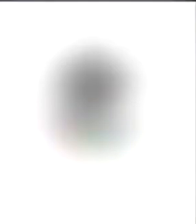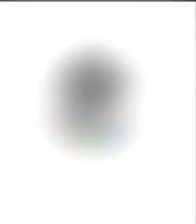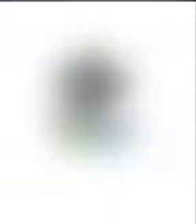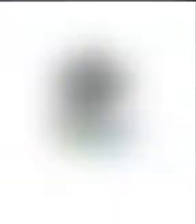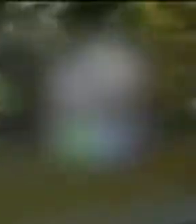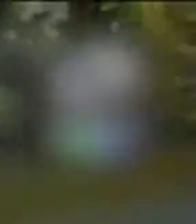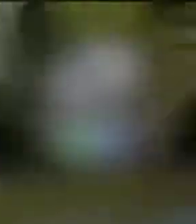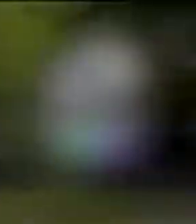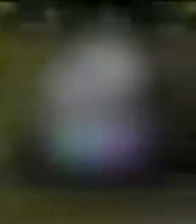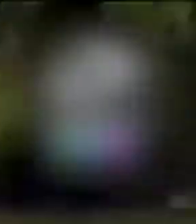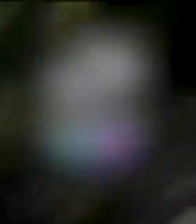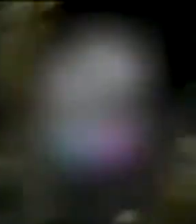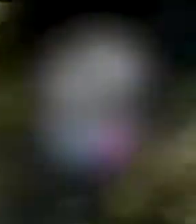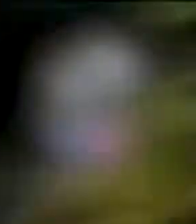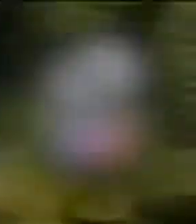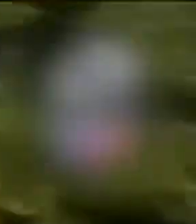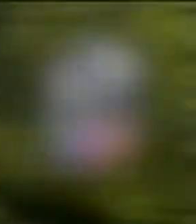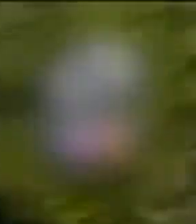acho que pode, né?